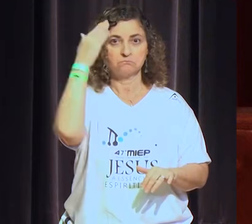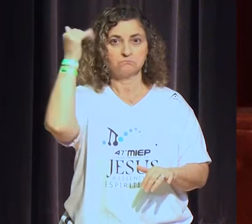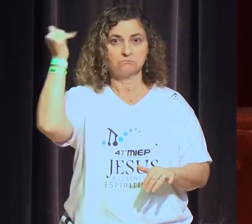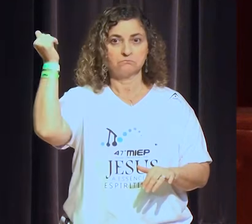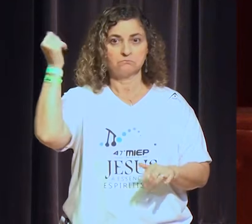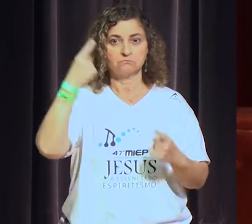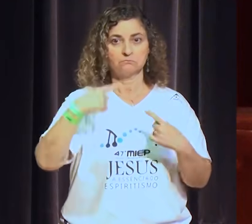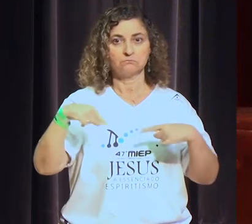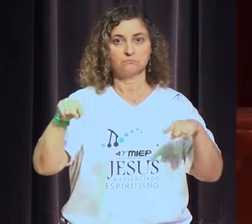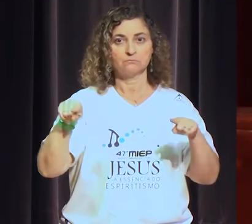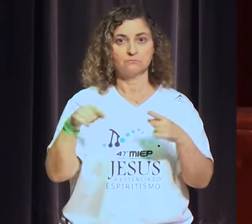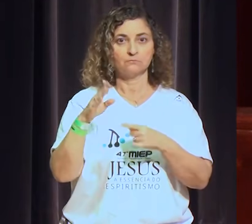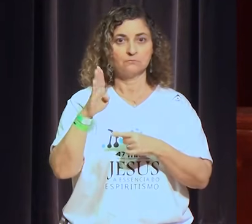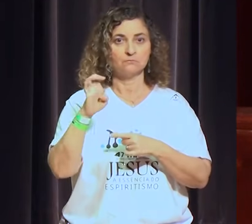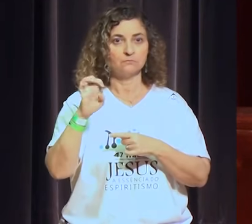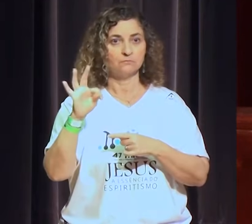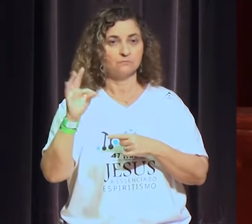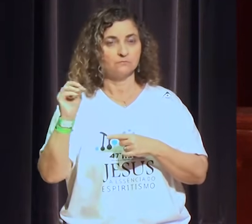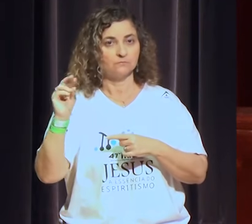Chopin.